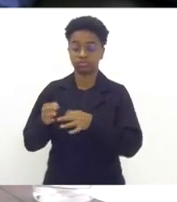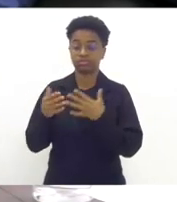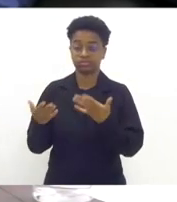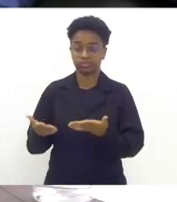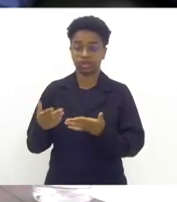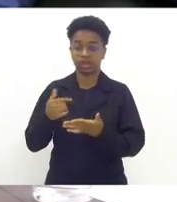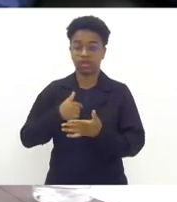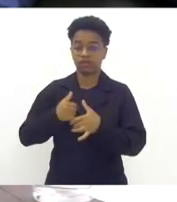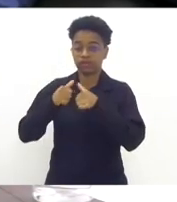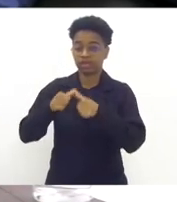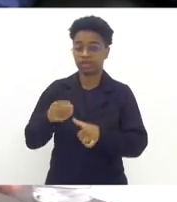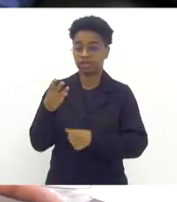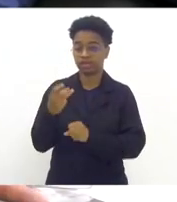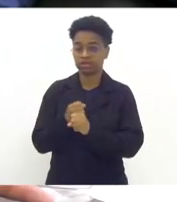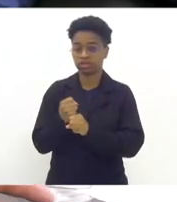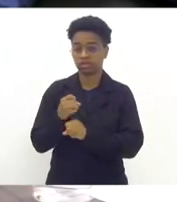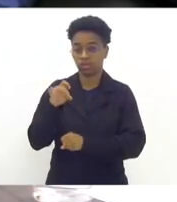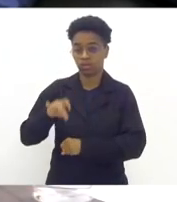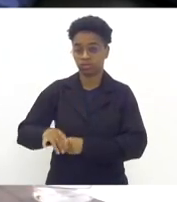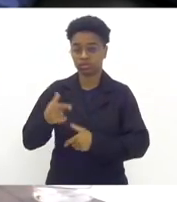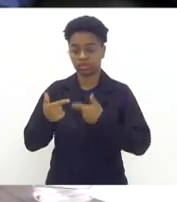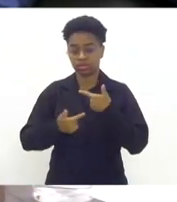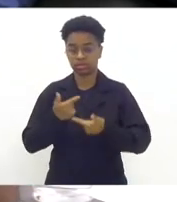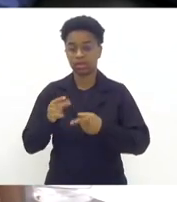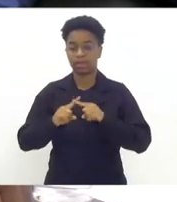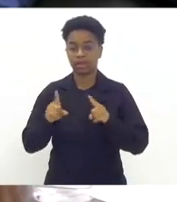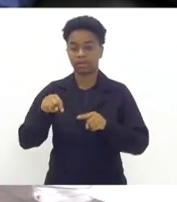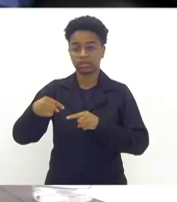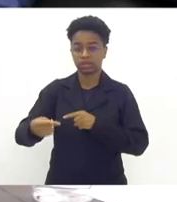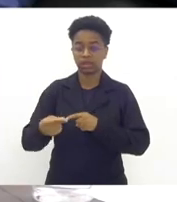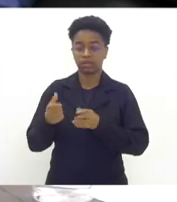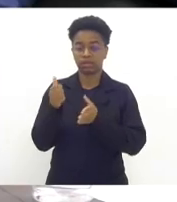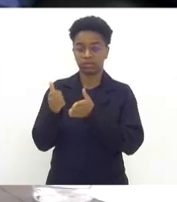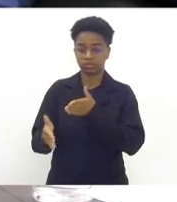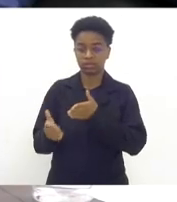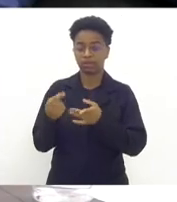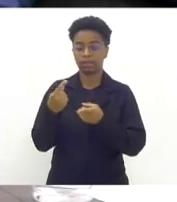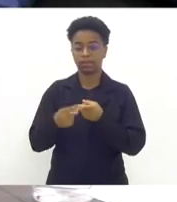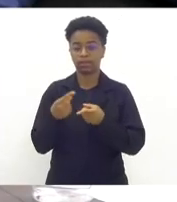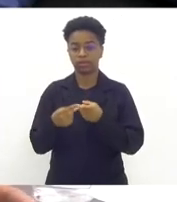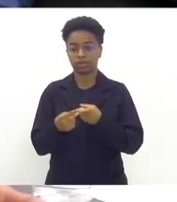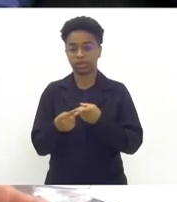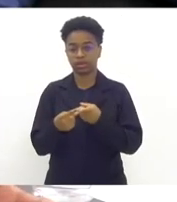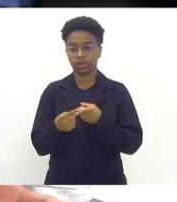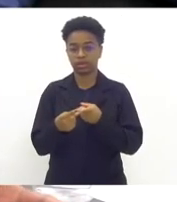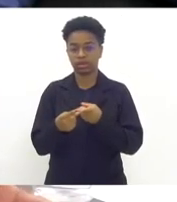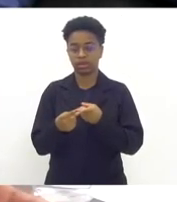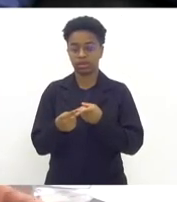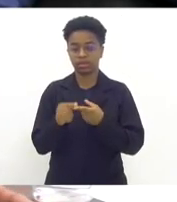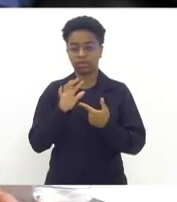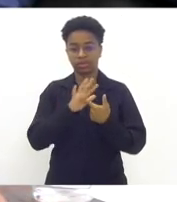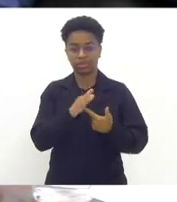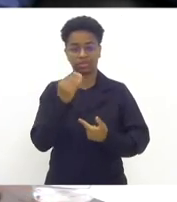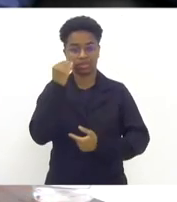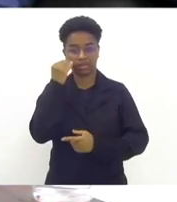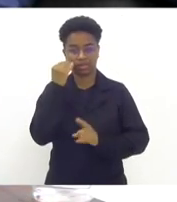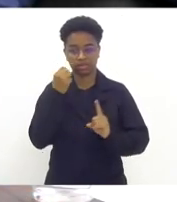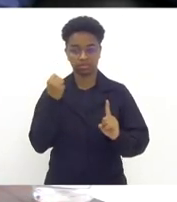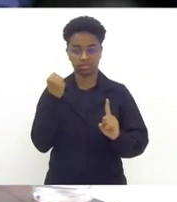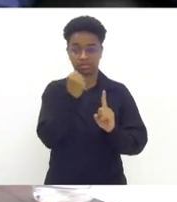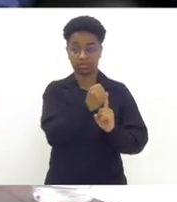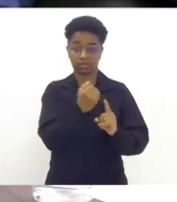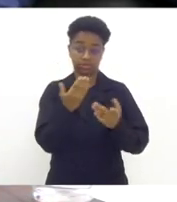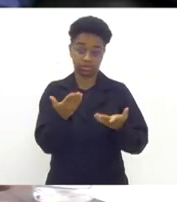fiquei 3 anos e fui mandado embora porque a ressalva era de uma tentativa de homicídio.